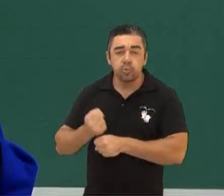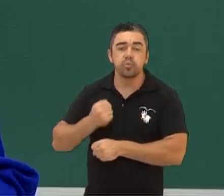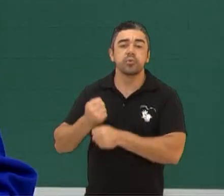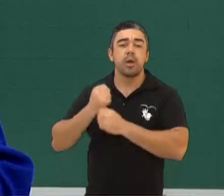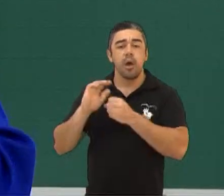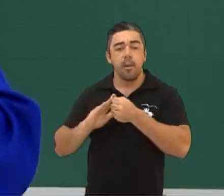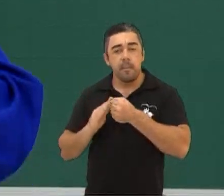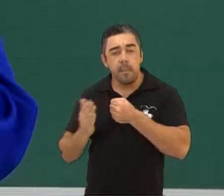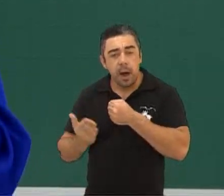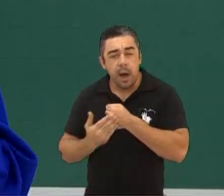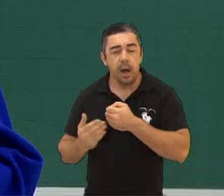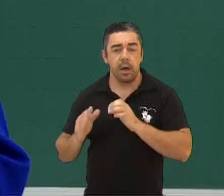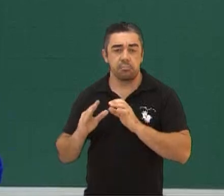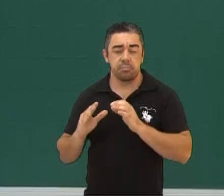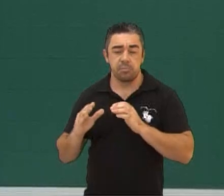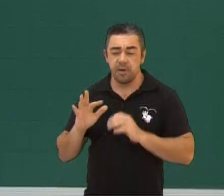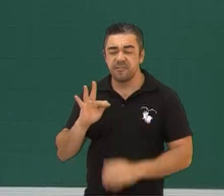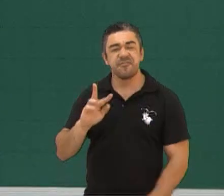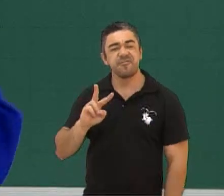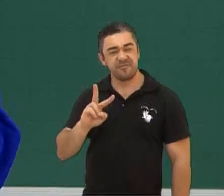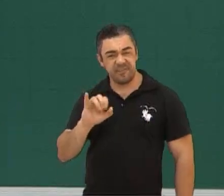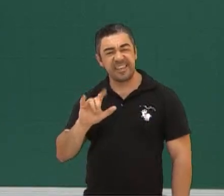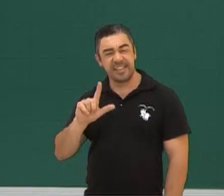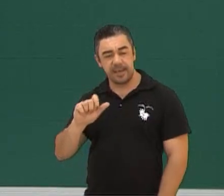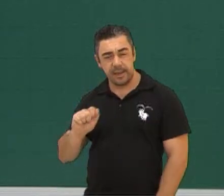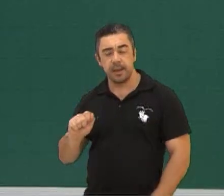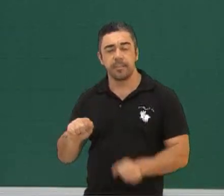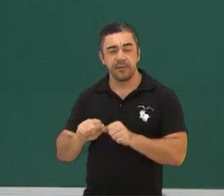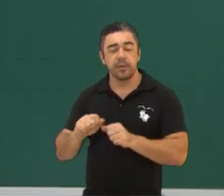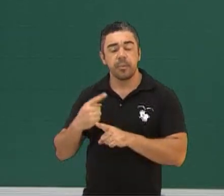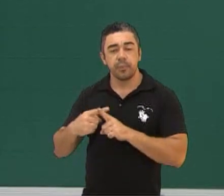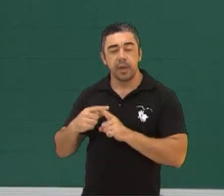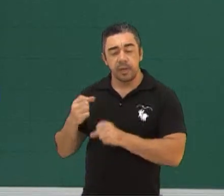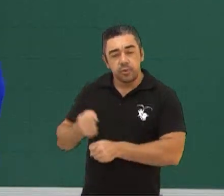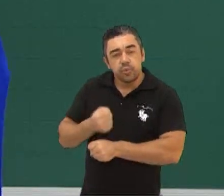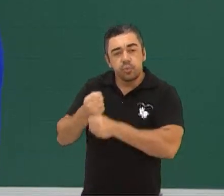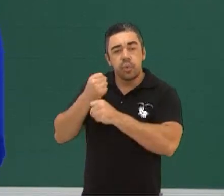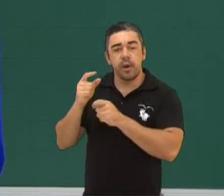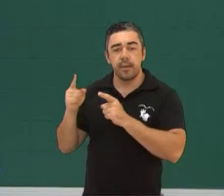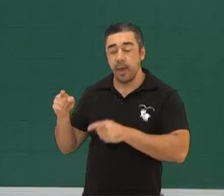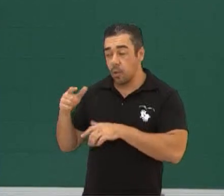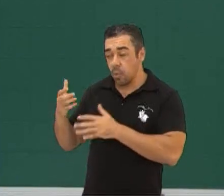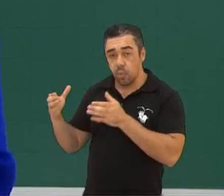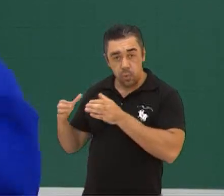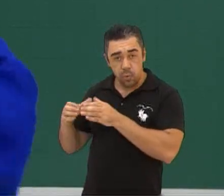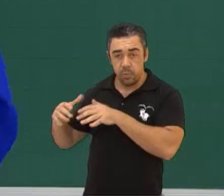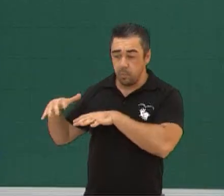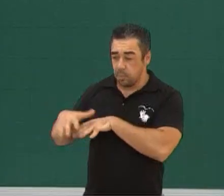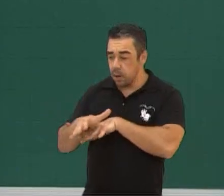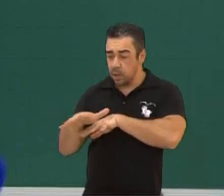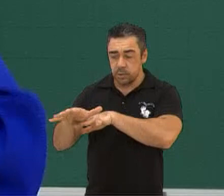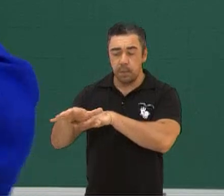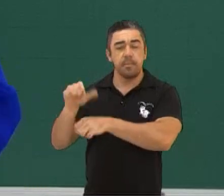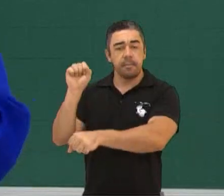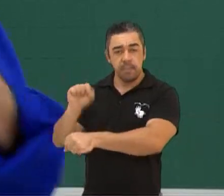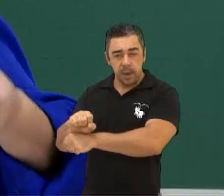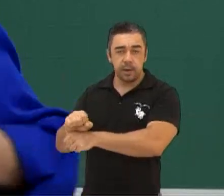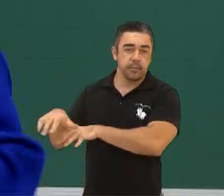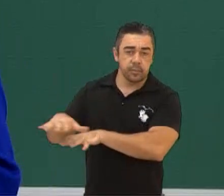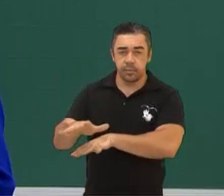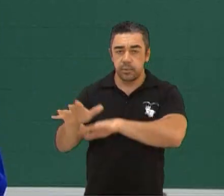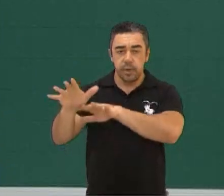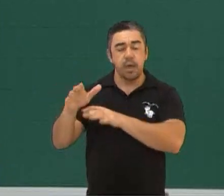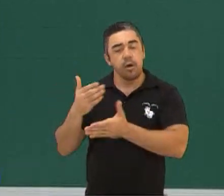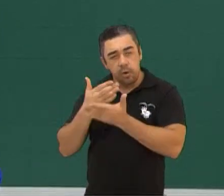vilarejos, pousadas, para a estruturação da passagem. Dessas pousadas deram origem às